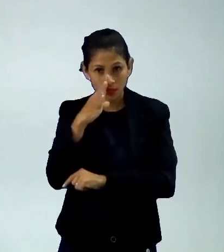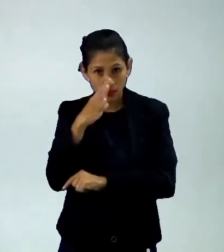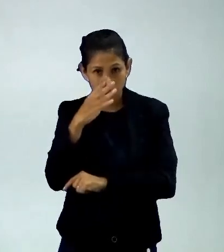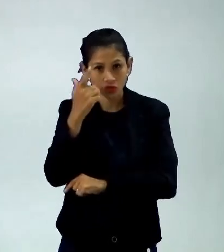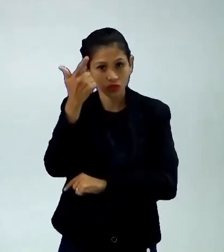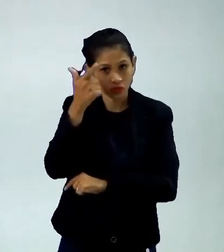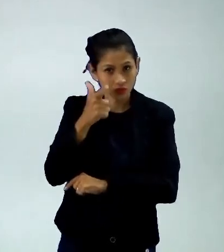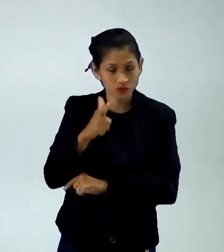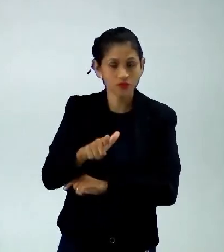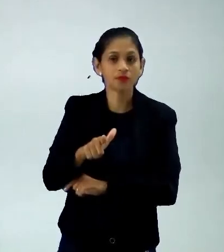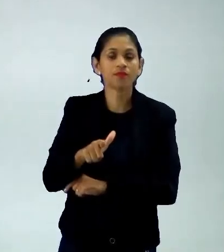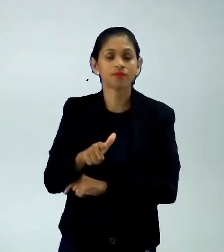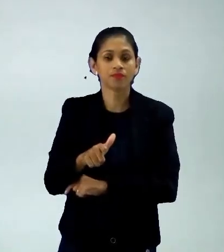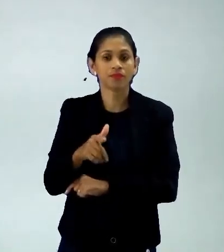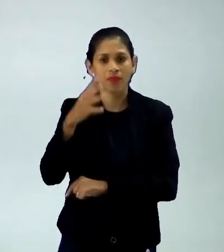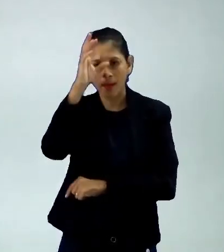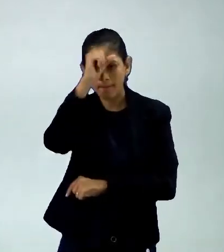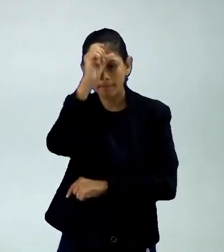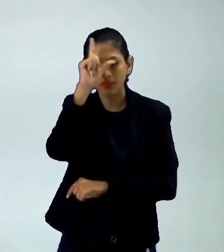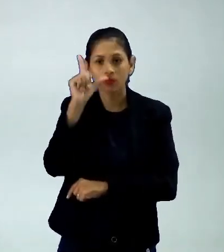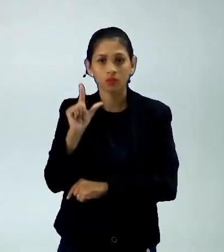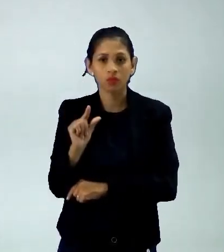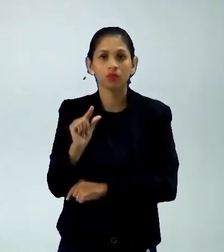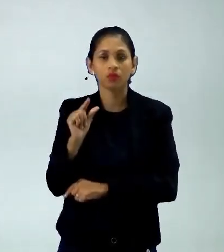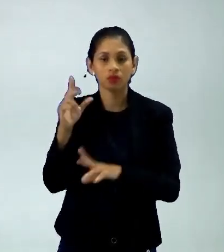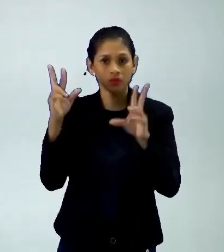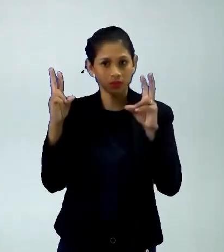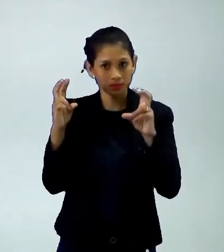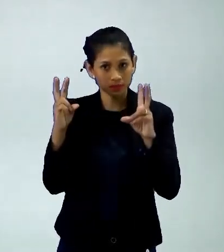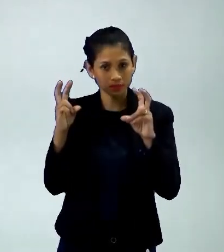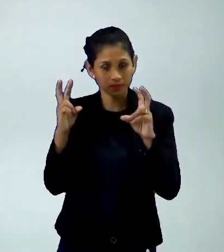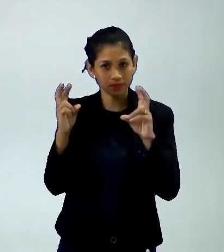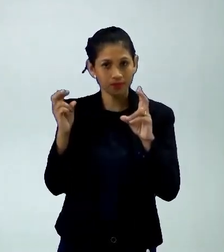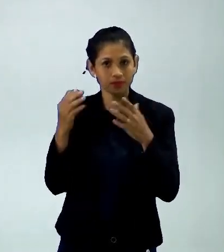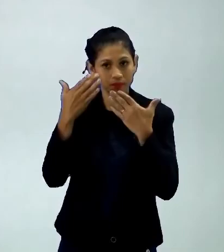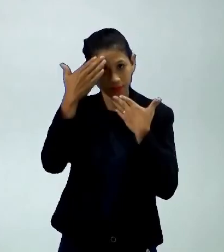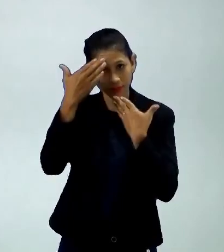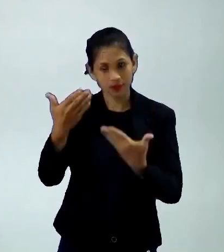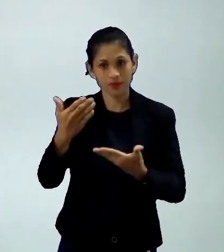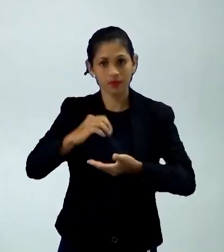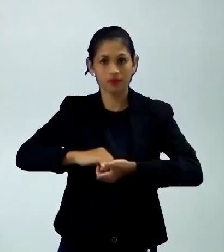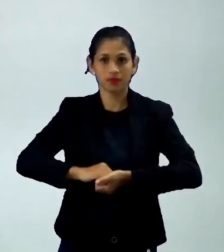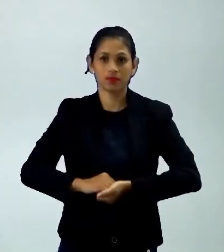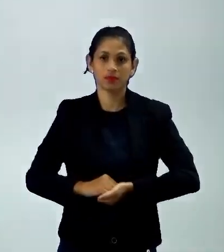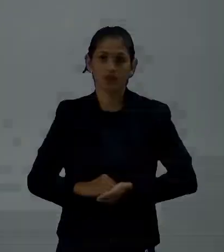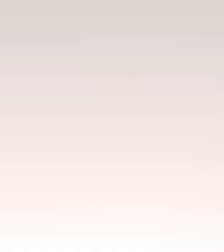Eduque Acre e aprendam mais um pouco sobre esse assunto, tá bom? Obrigada!